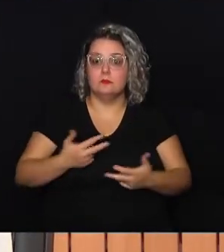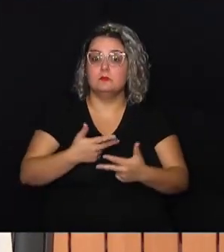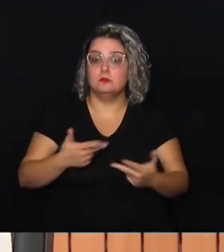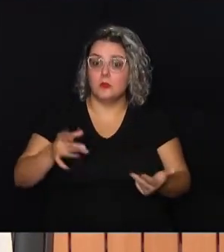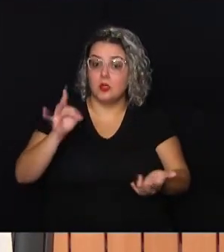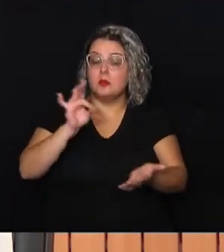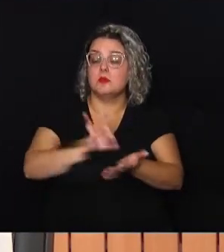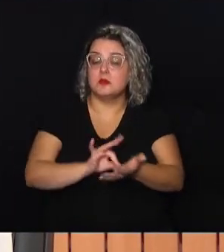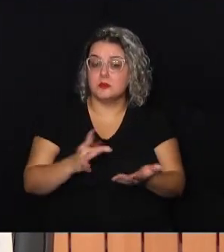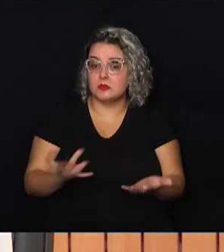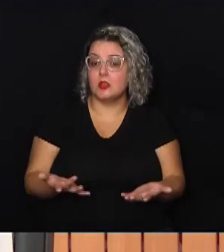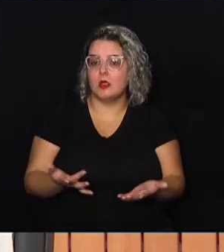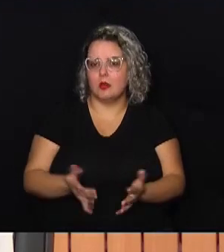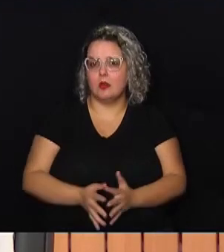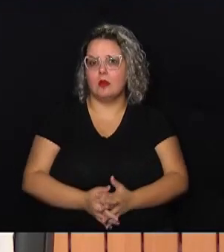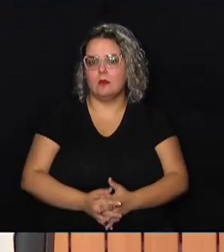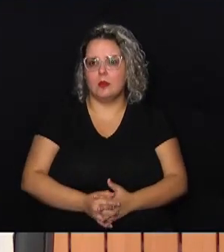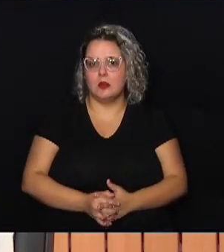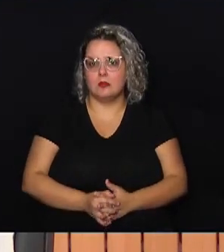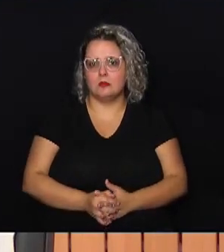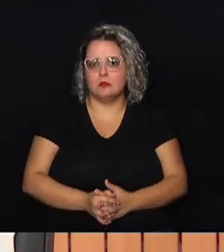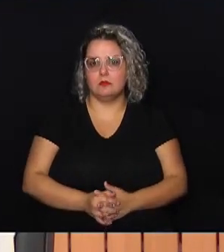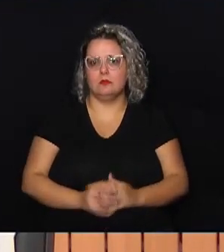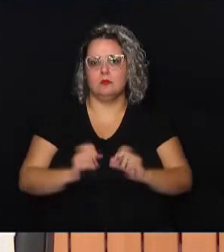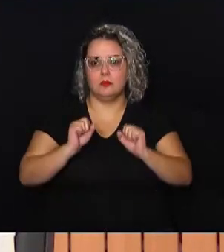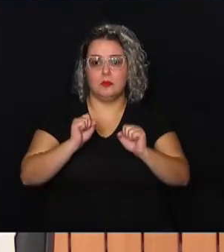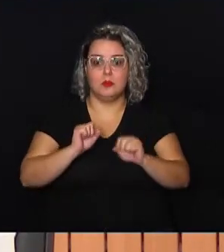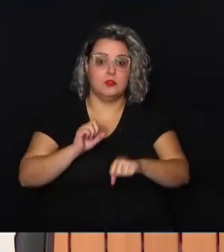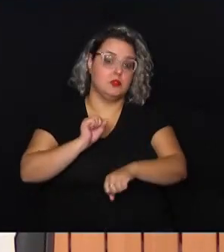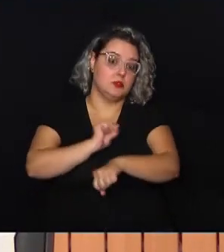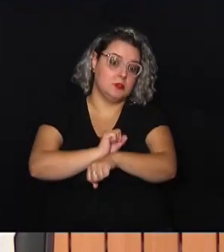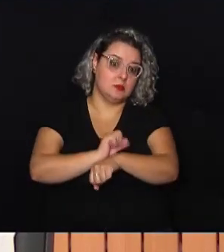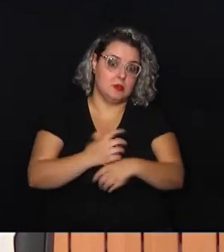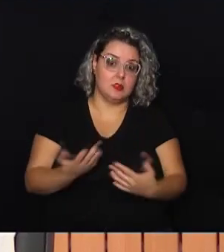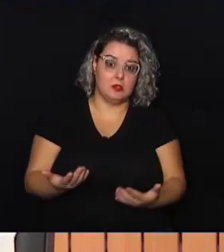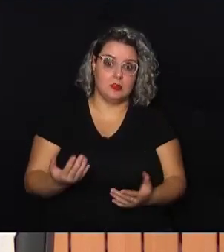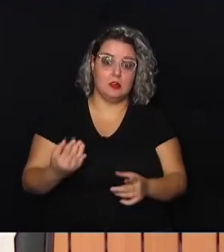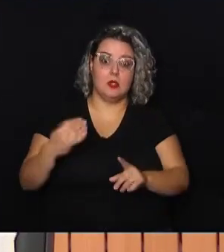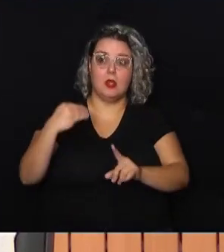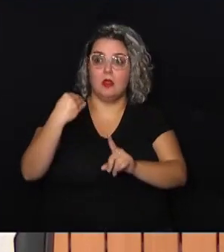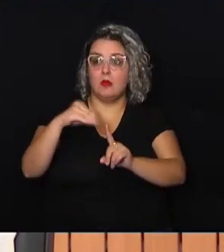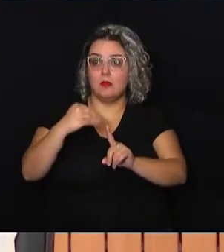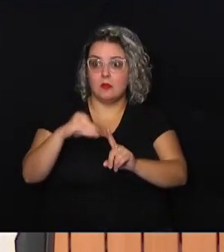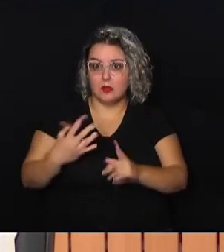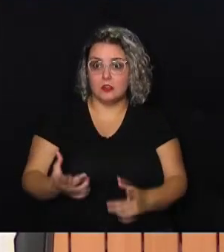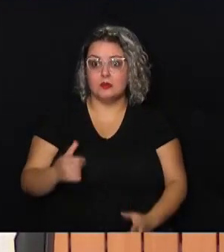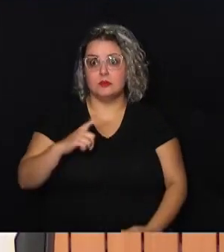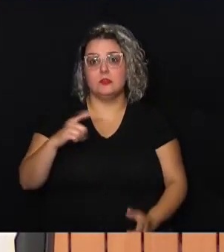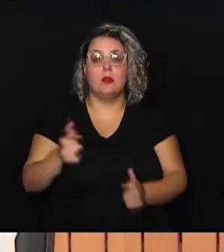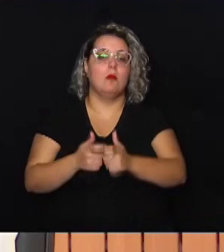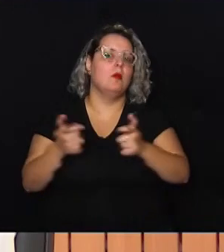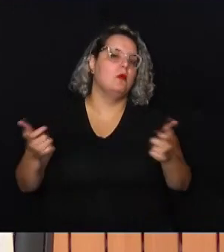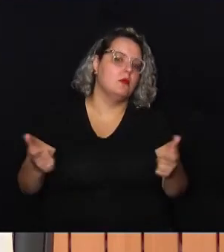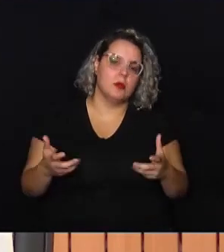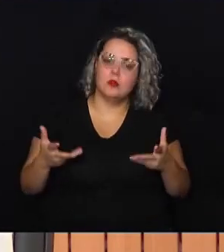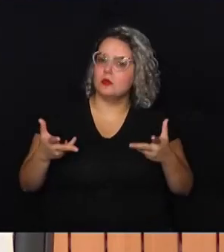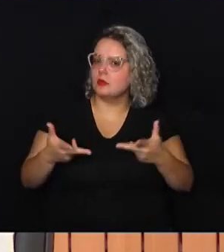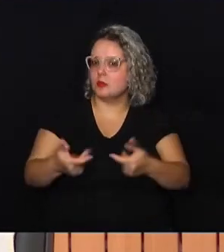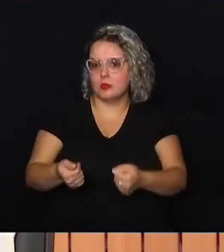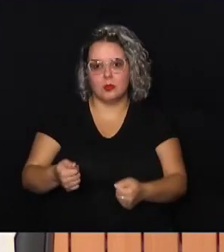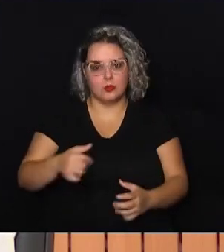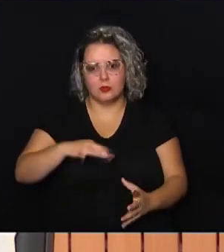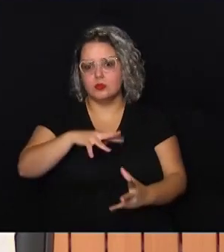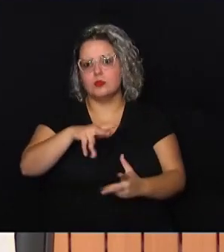gente poderia esperar. Na verdade, a vulnerabilidade tem aumentado no mundo todo com